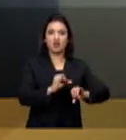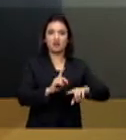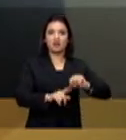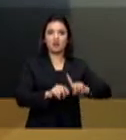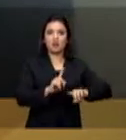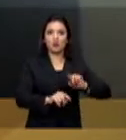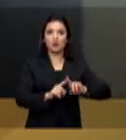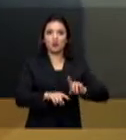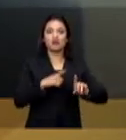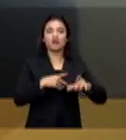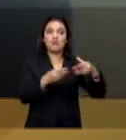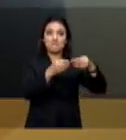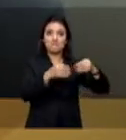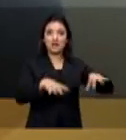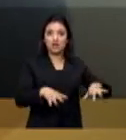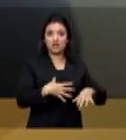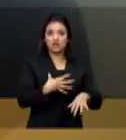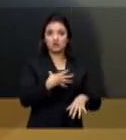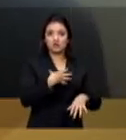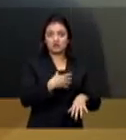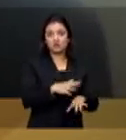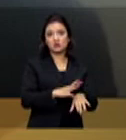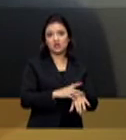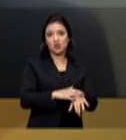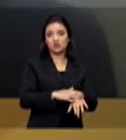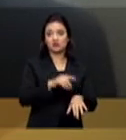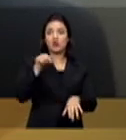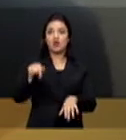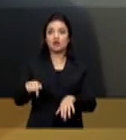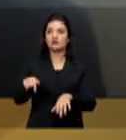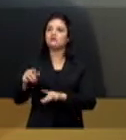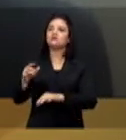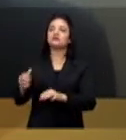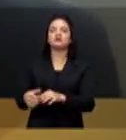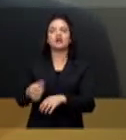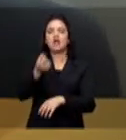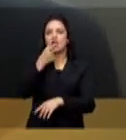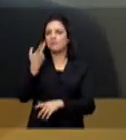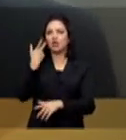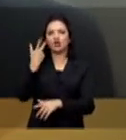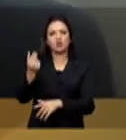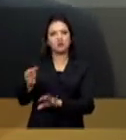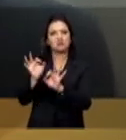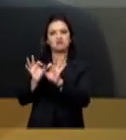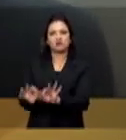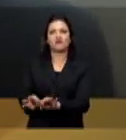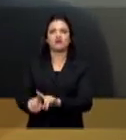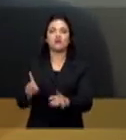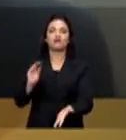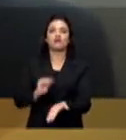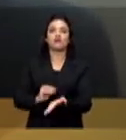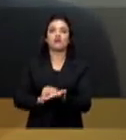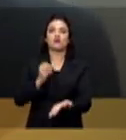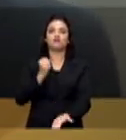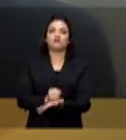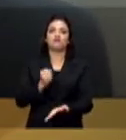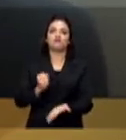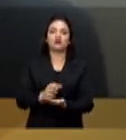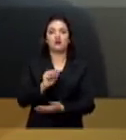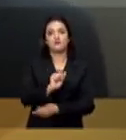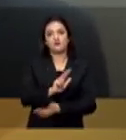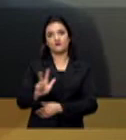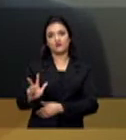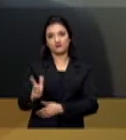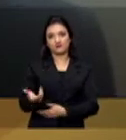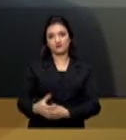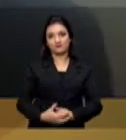da substância, mas falta um registro formal. E aqui, sem reduzir, claro, a importância do registro formal da